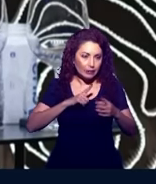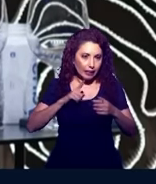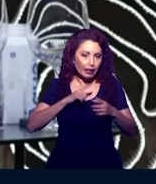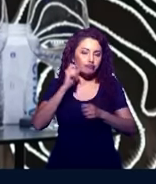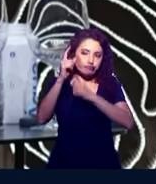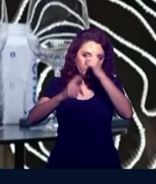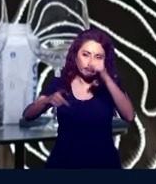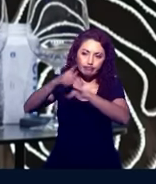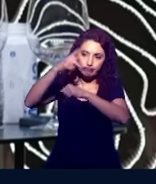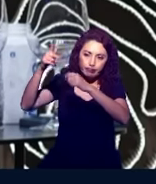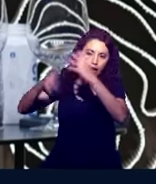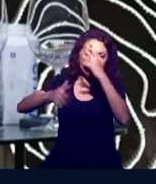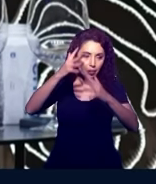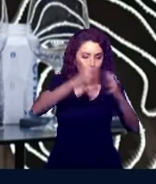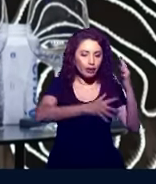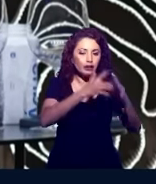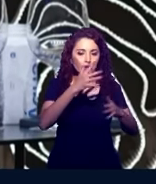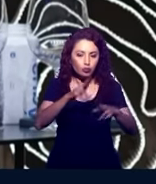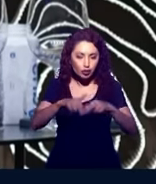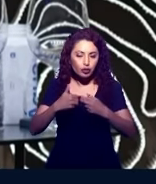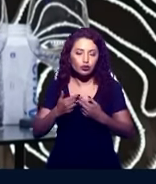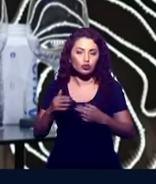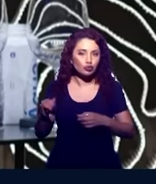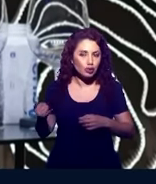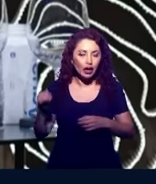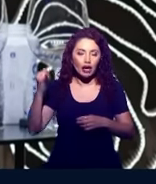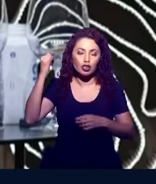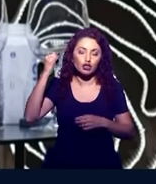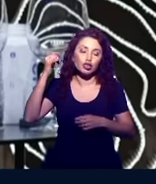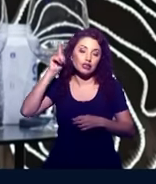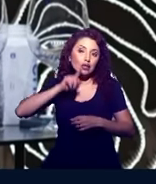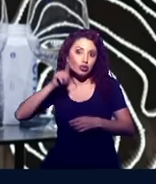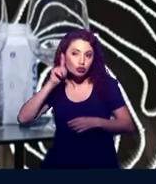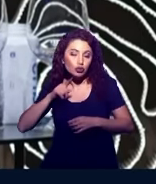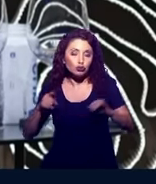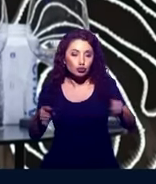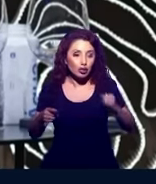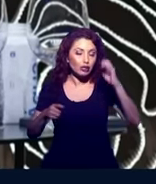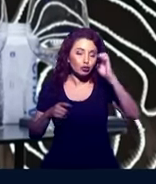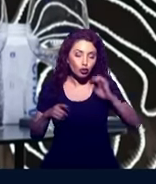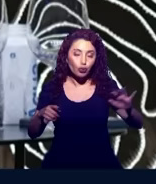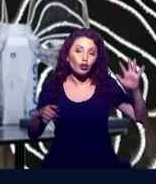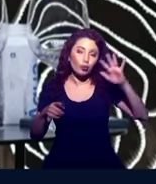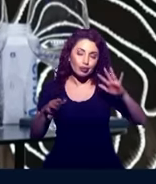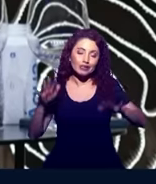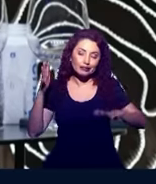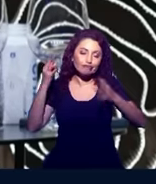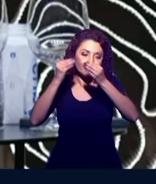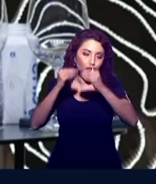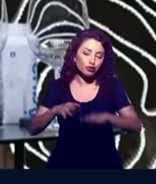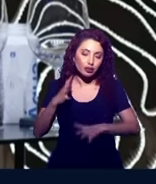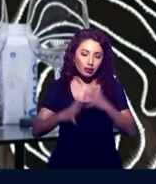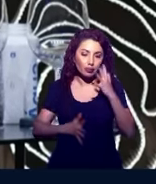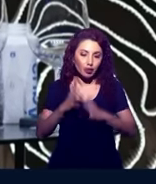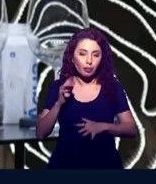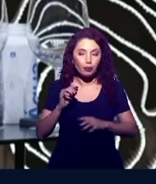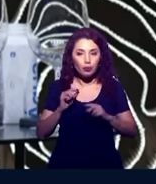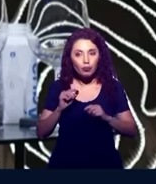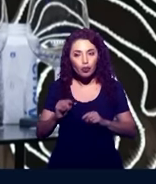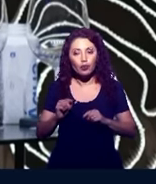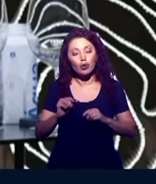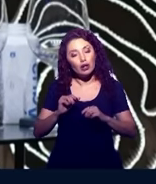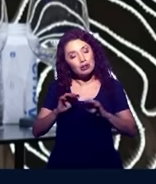desse ponto de vista em função das taxas nos Estados Unidos e Europa isso também ao longo do próximo ano pode vir a